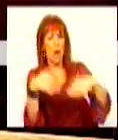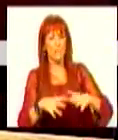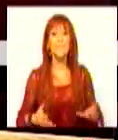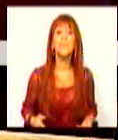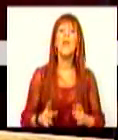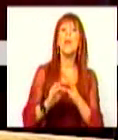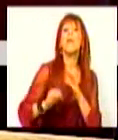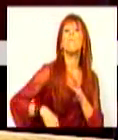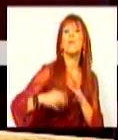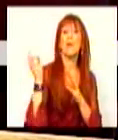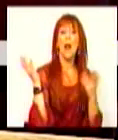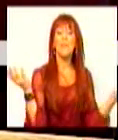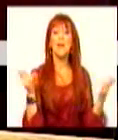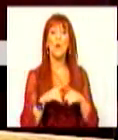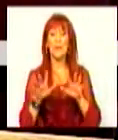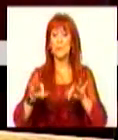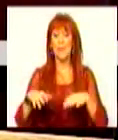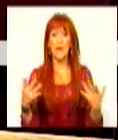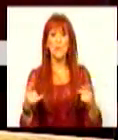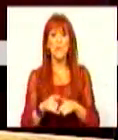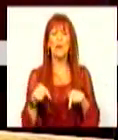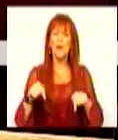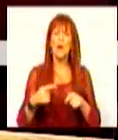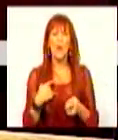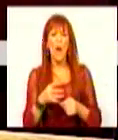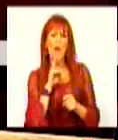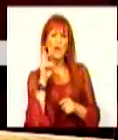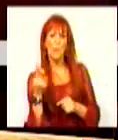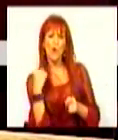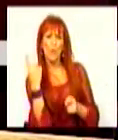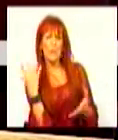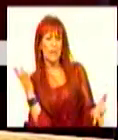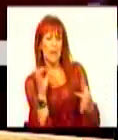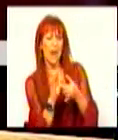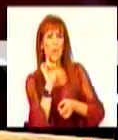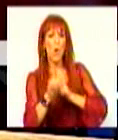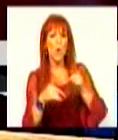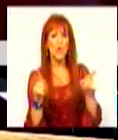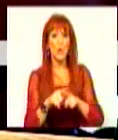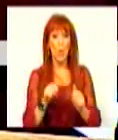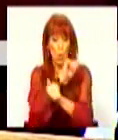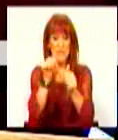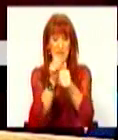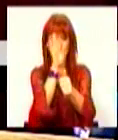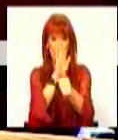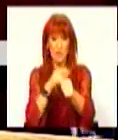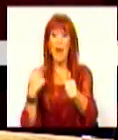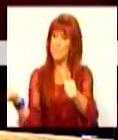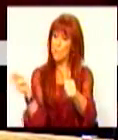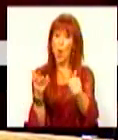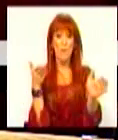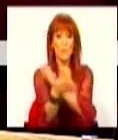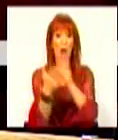E finalmente, para terminar, dar aqui uma resposta que tem a ver com os assistentes operacionais que irão chegar